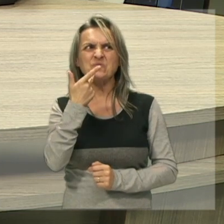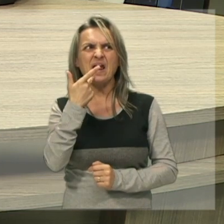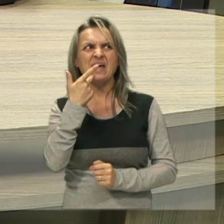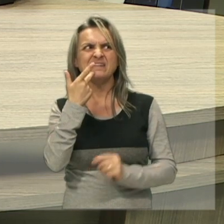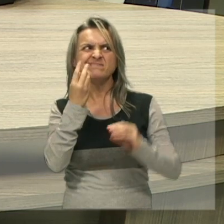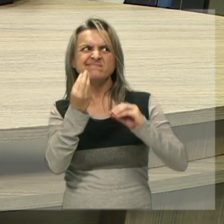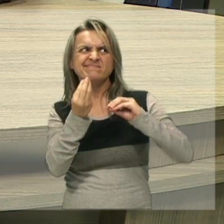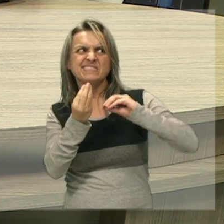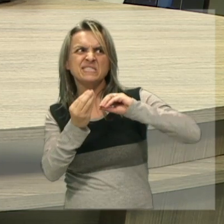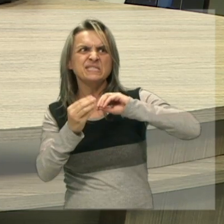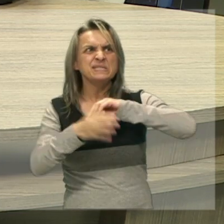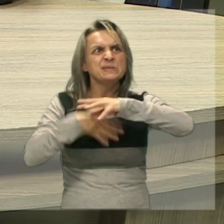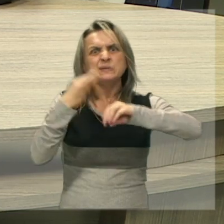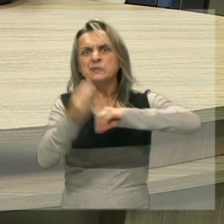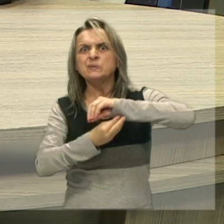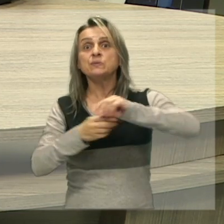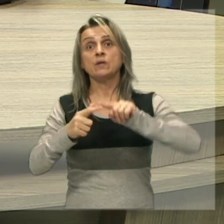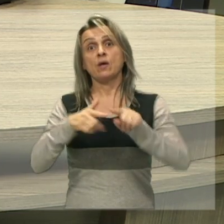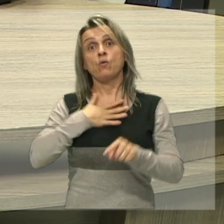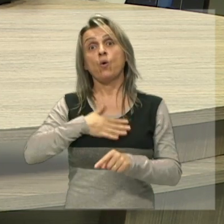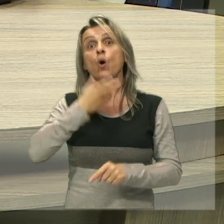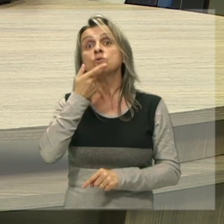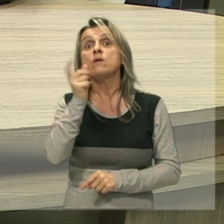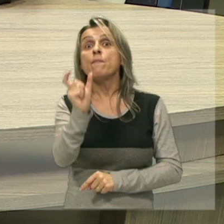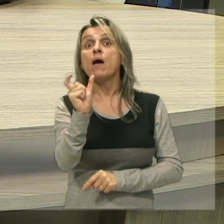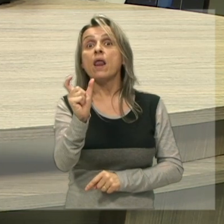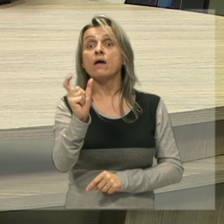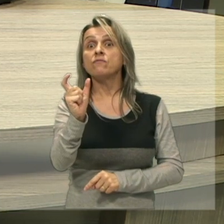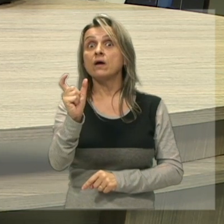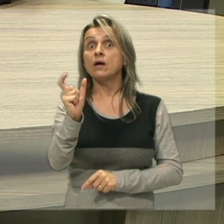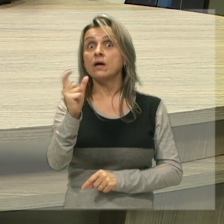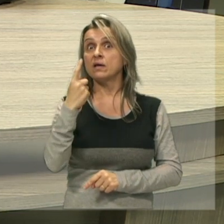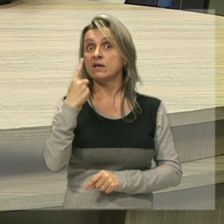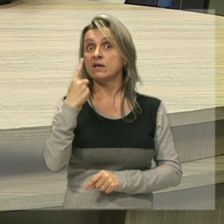também, dele dizer que as crianças com deficiência